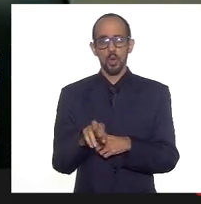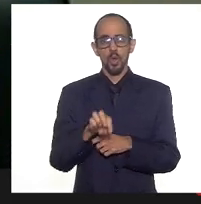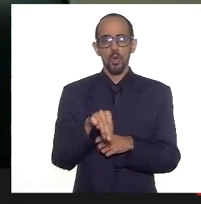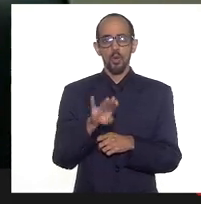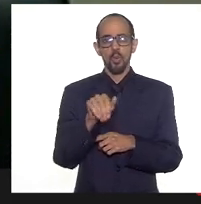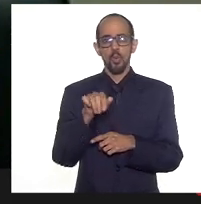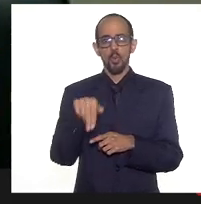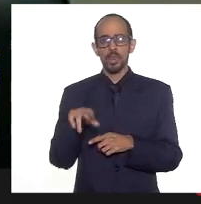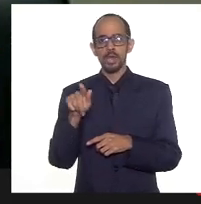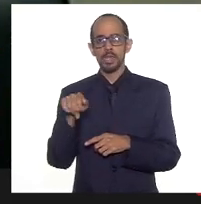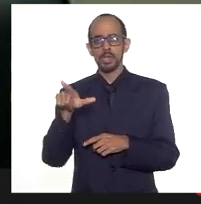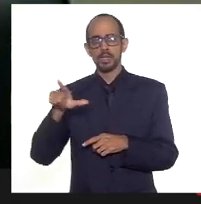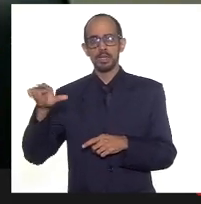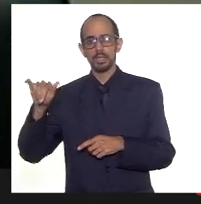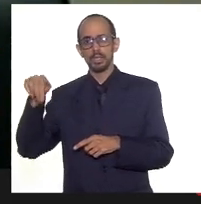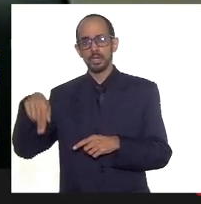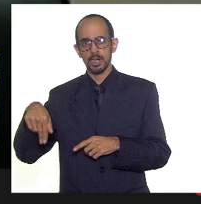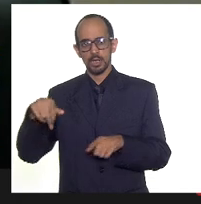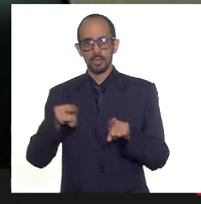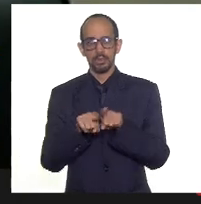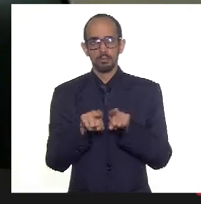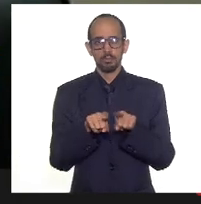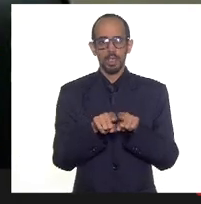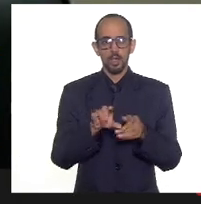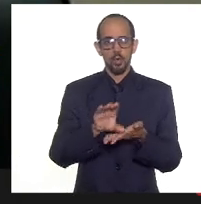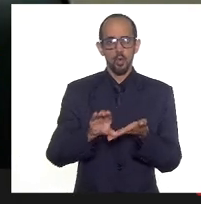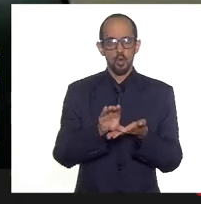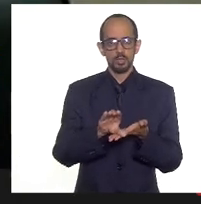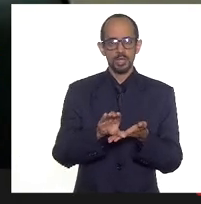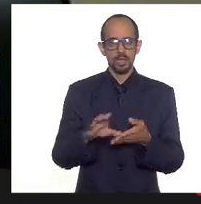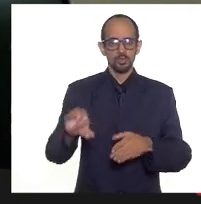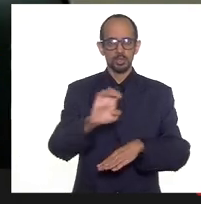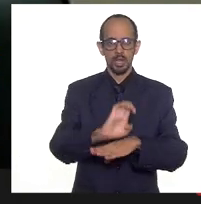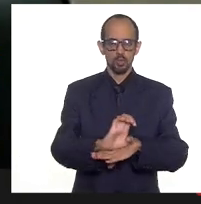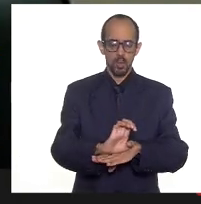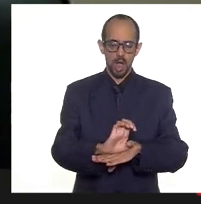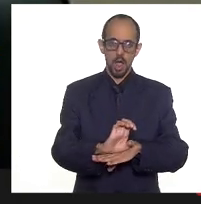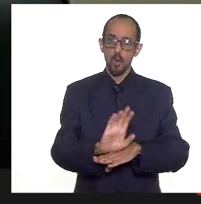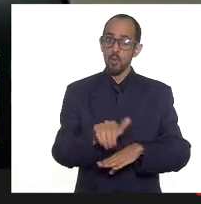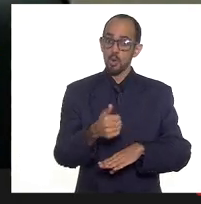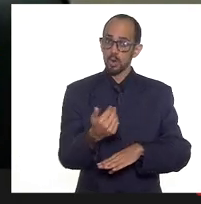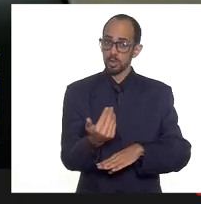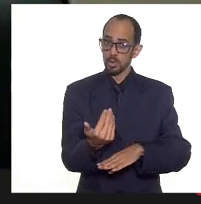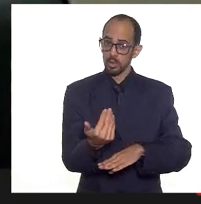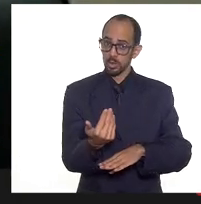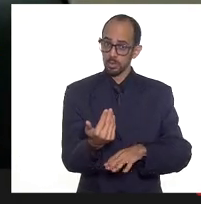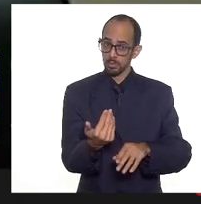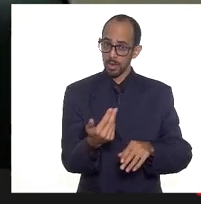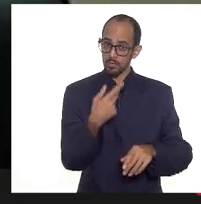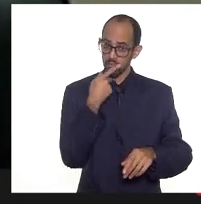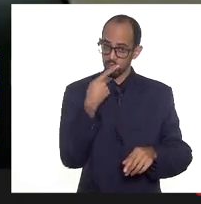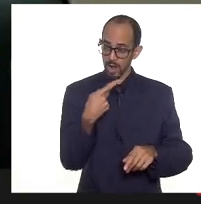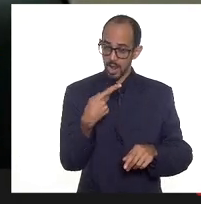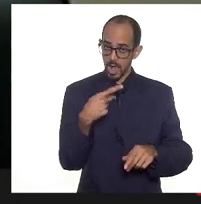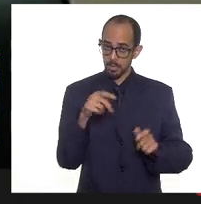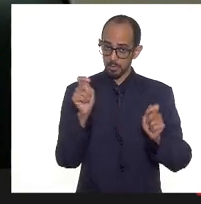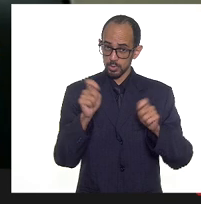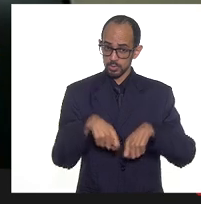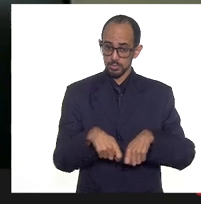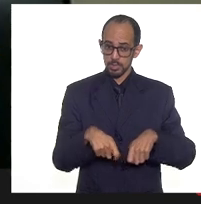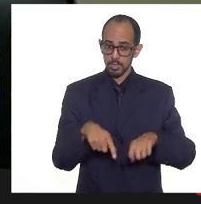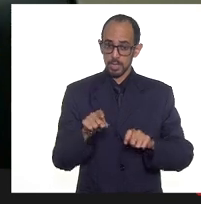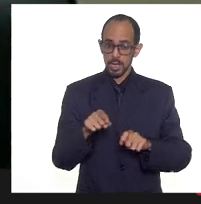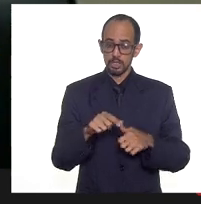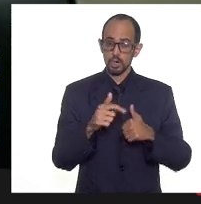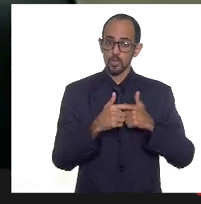o Conselho Estadual que trata do tema. Então, acho que trazer aqui a possibilidade de buscar junto ao Disque